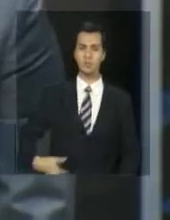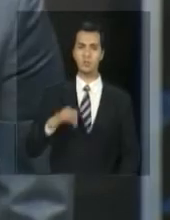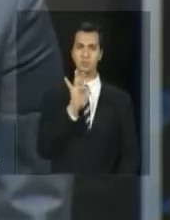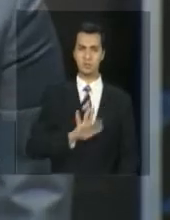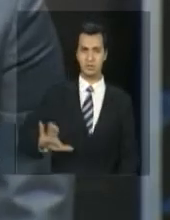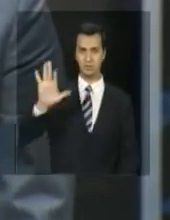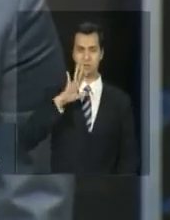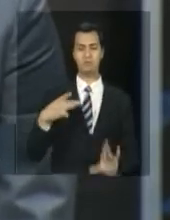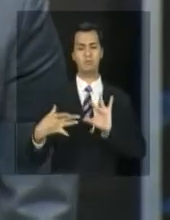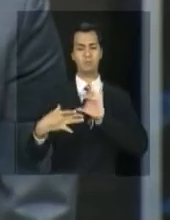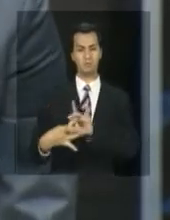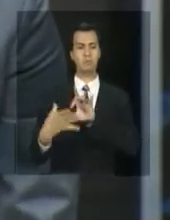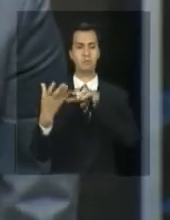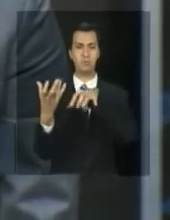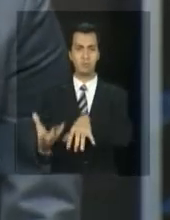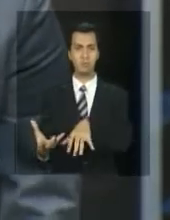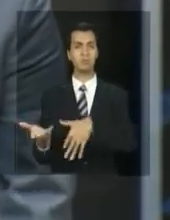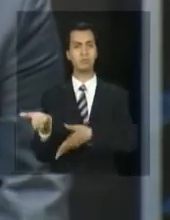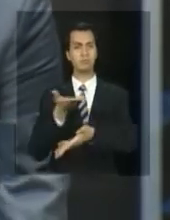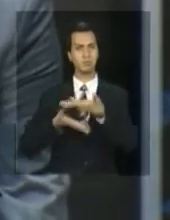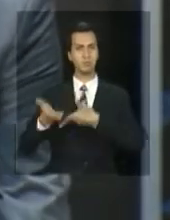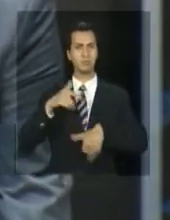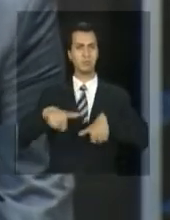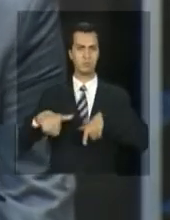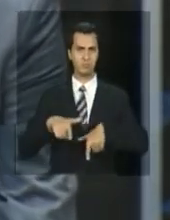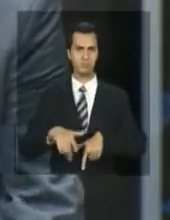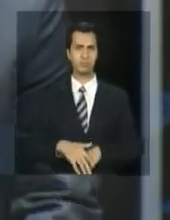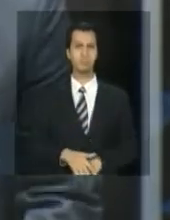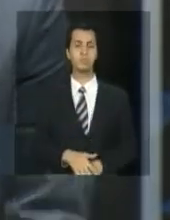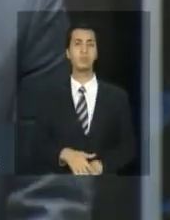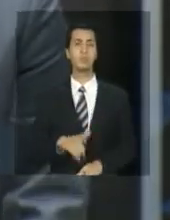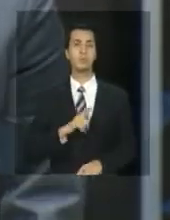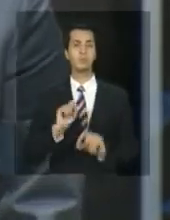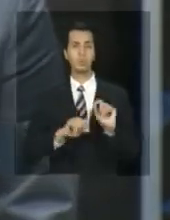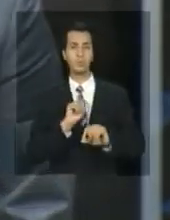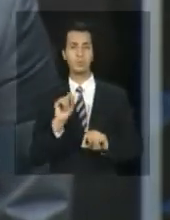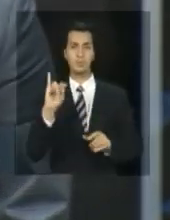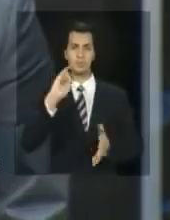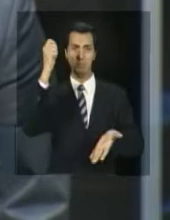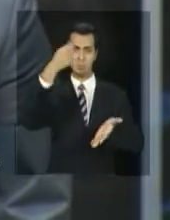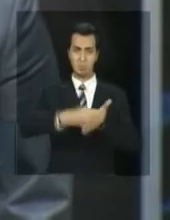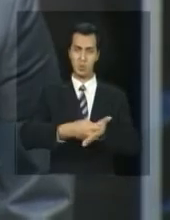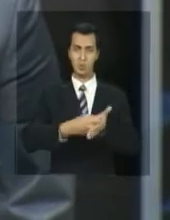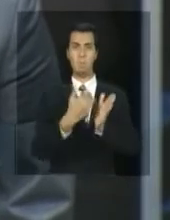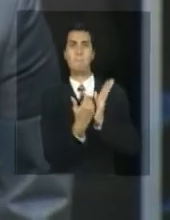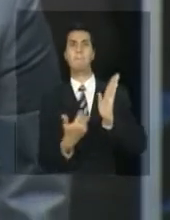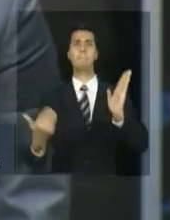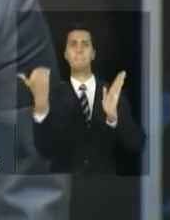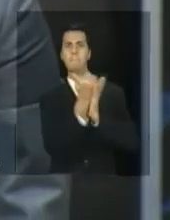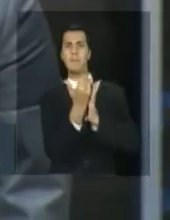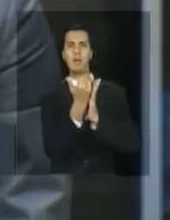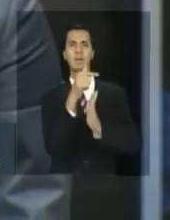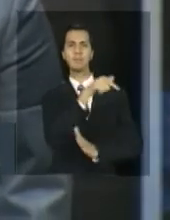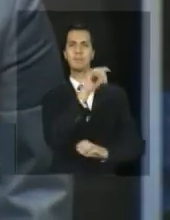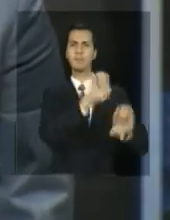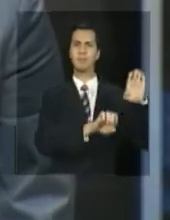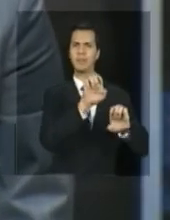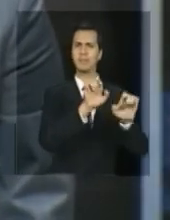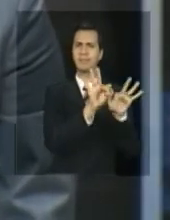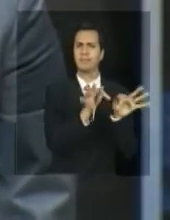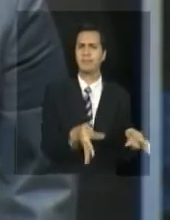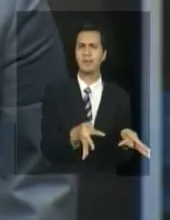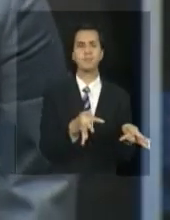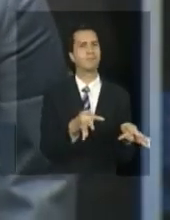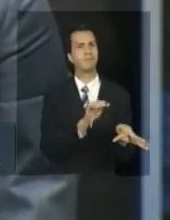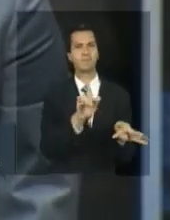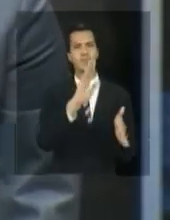o Congresso Nacional, reduzindo a tributação incidente sobre empreendedores